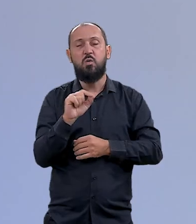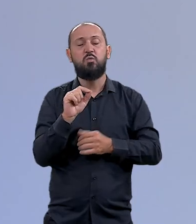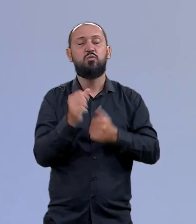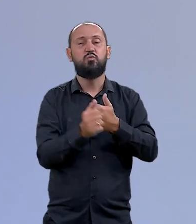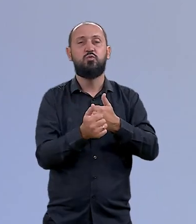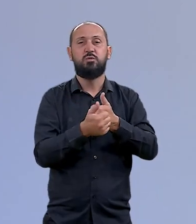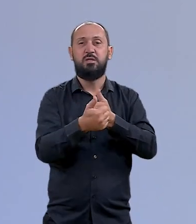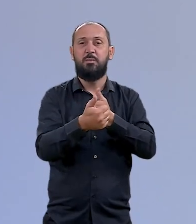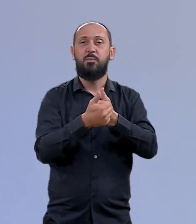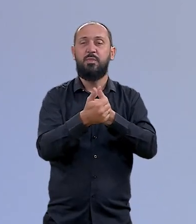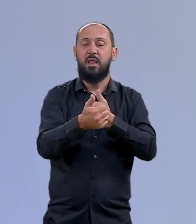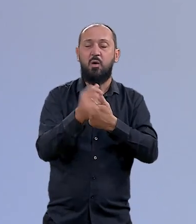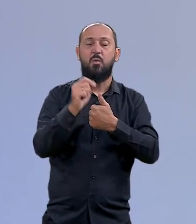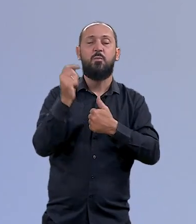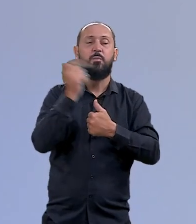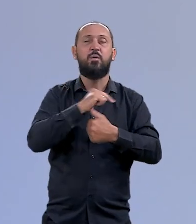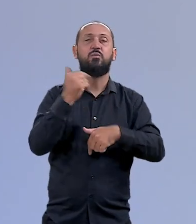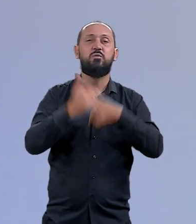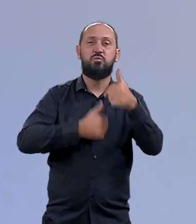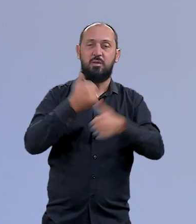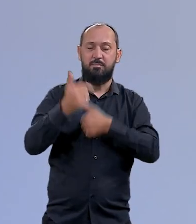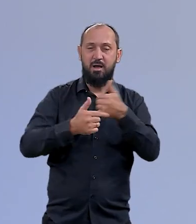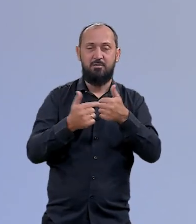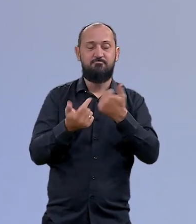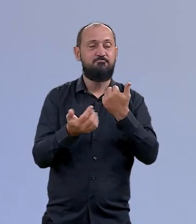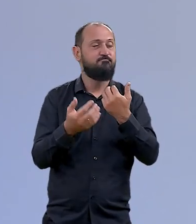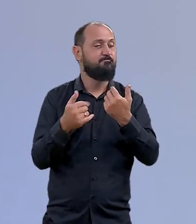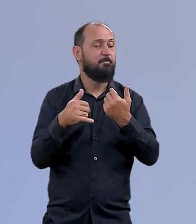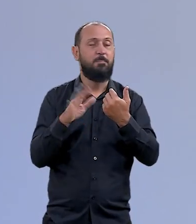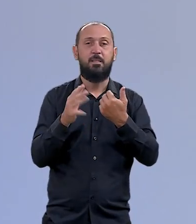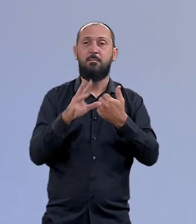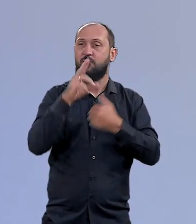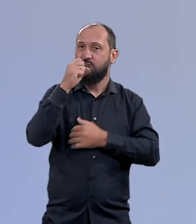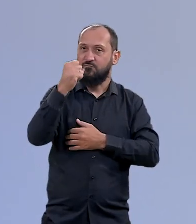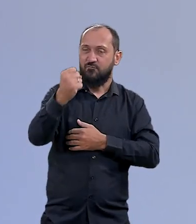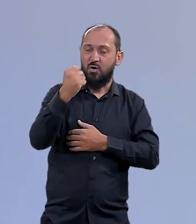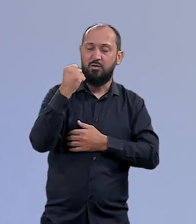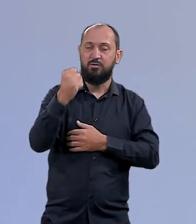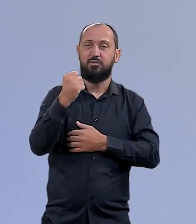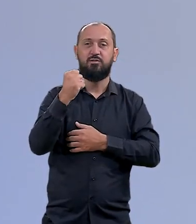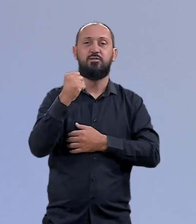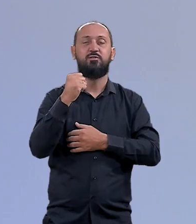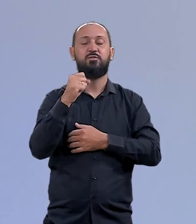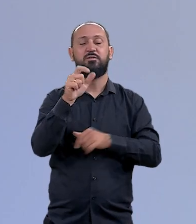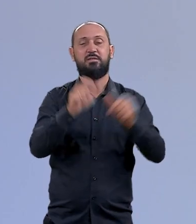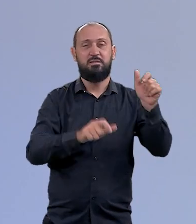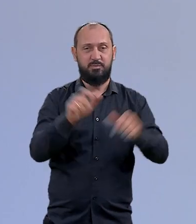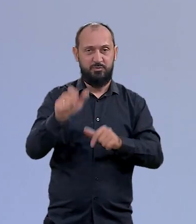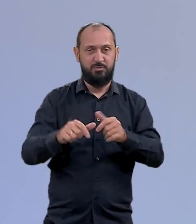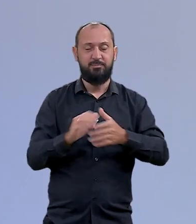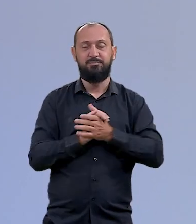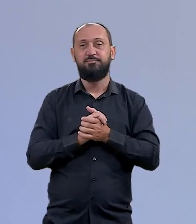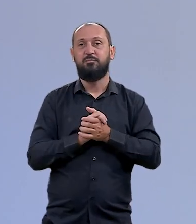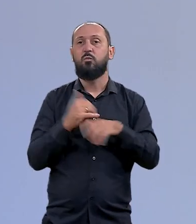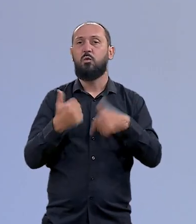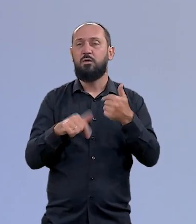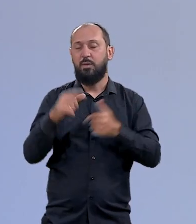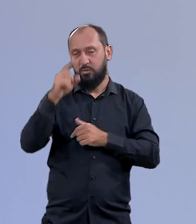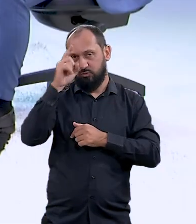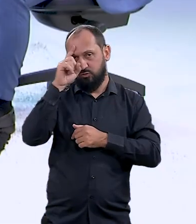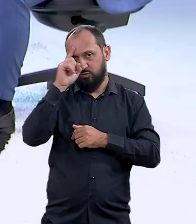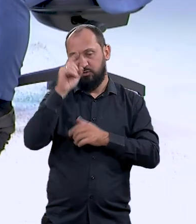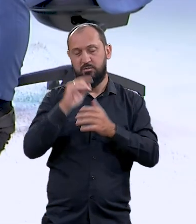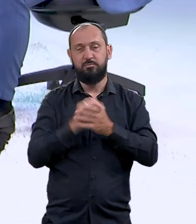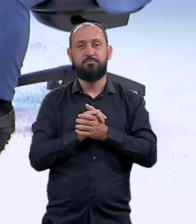sempre procurando saber informações, decisões dos tribunais regionais, dos tribunais superiores, para ter uma atuação um